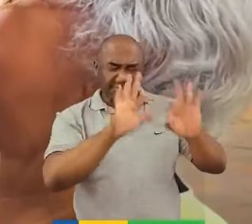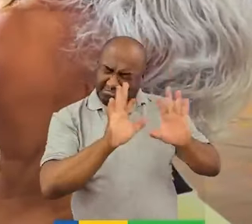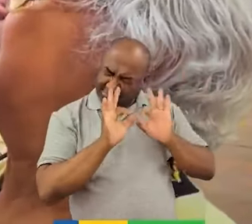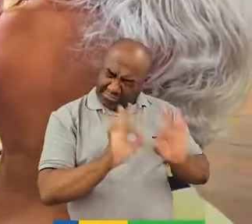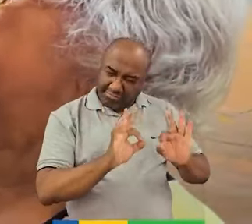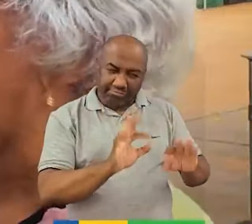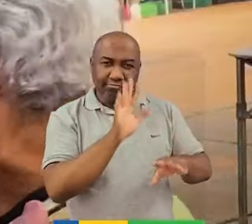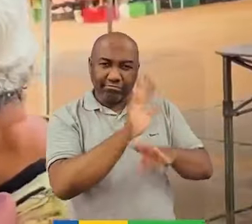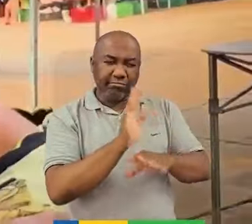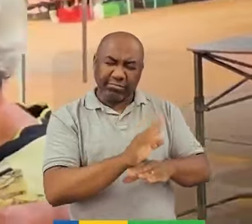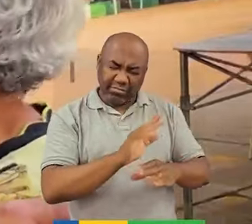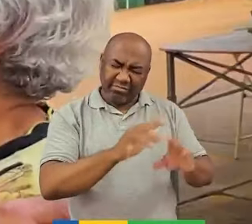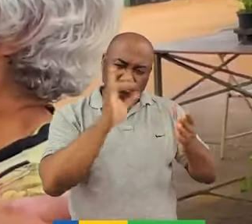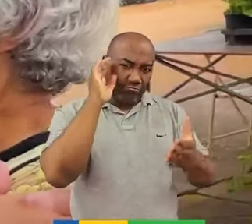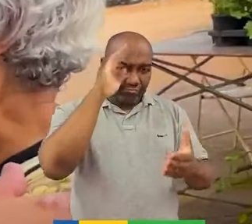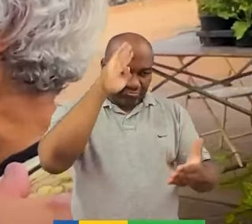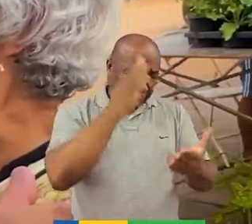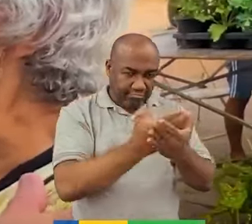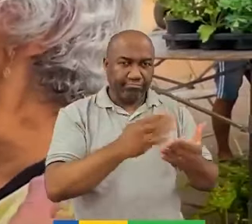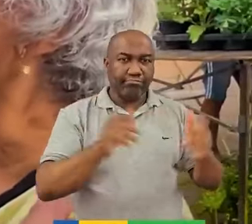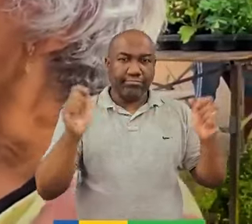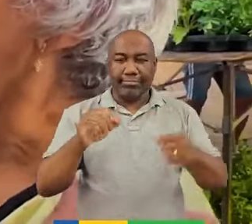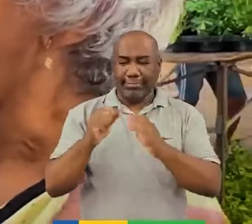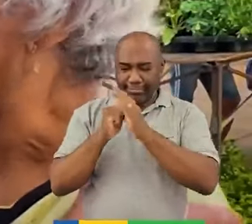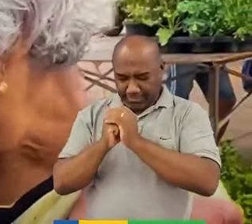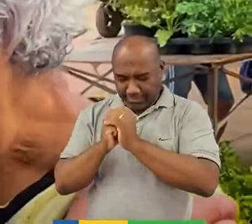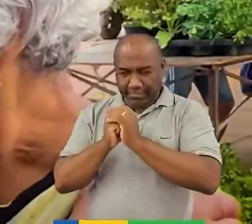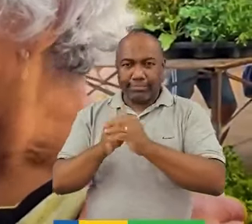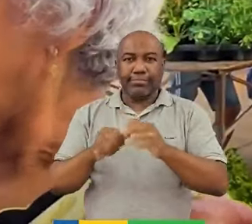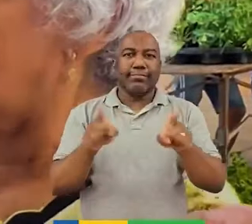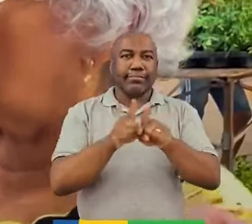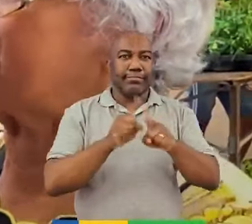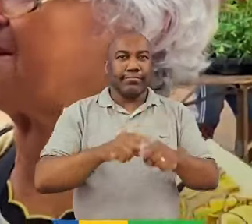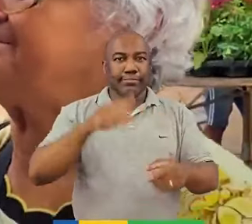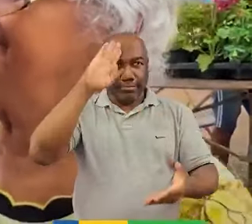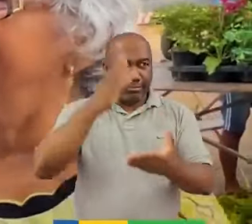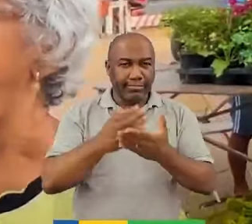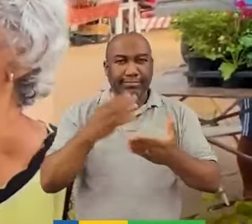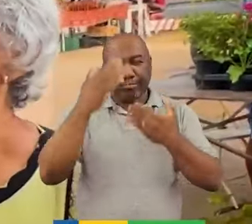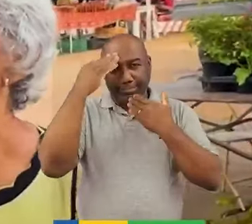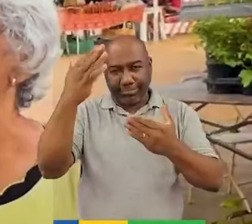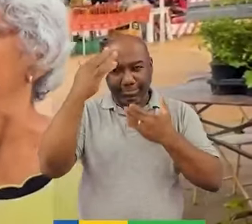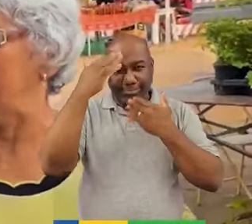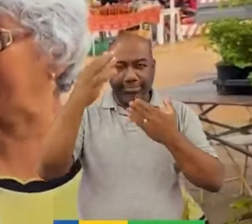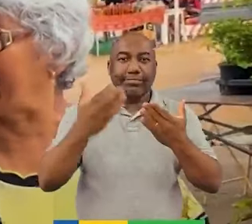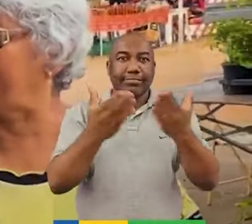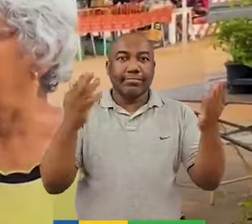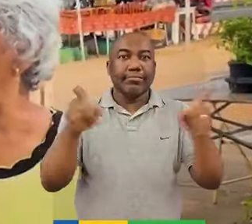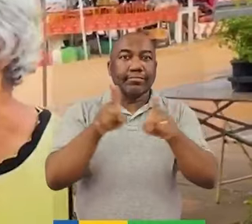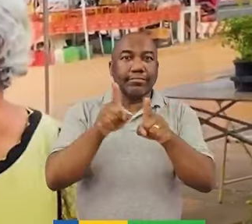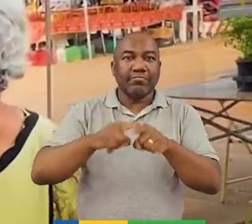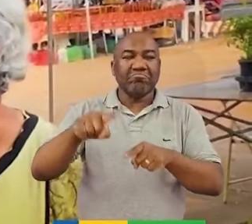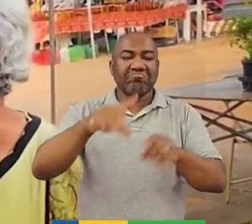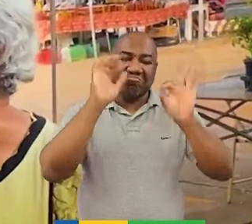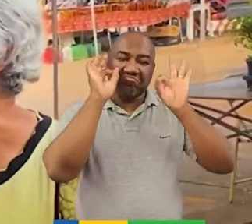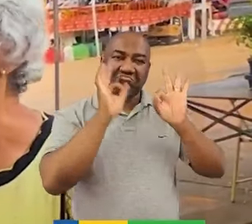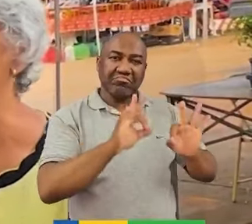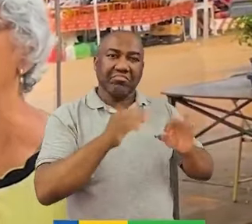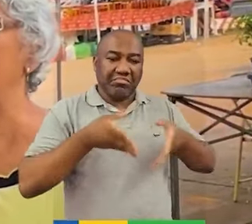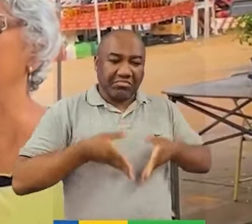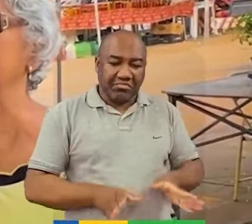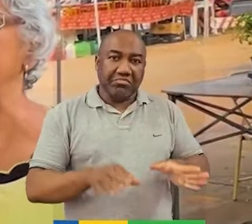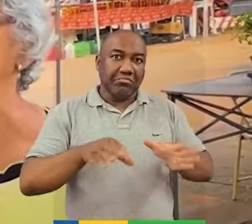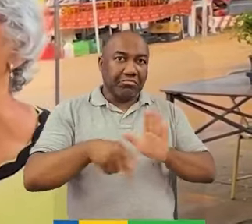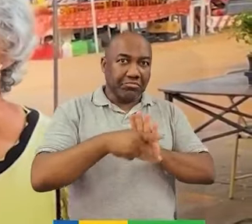abençoar e vai dar tudo certo. Tá fé bem. Em Deus. Amém. Força. Obrigado. Entendeu? Porque você merece.